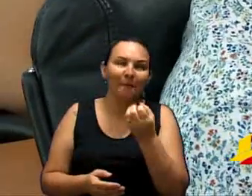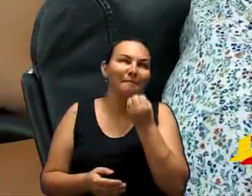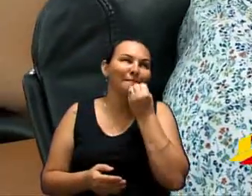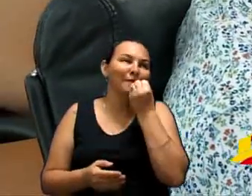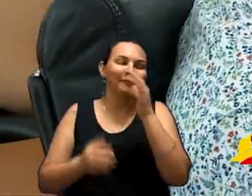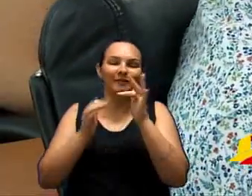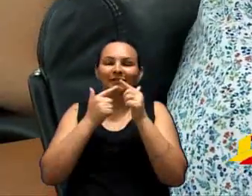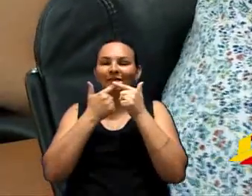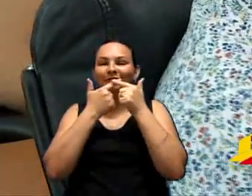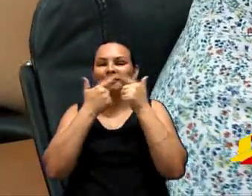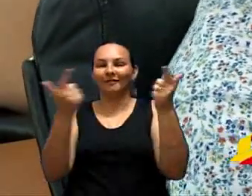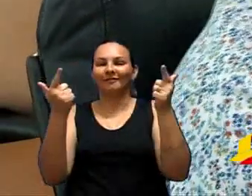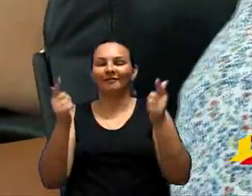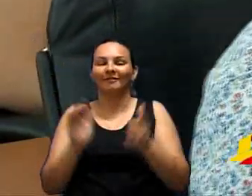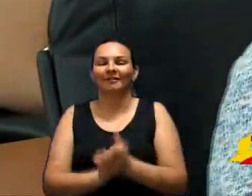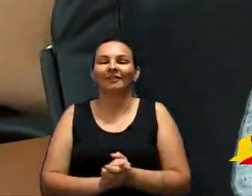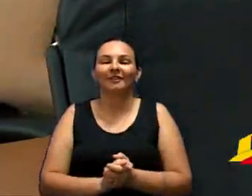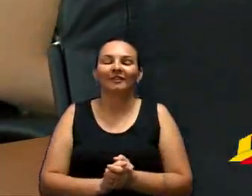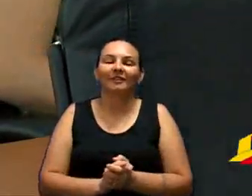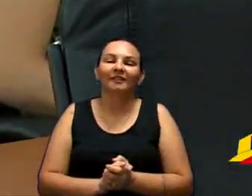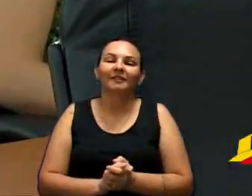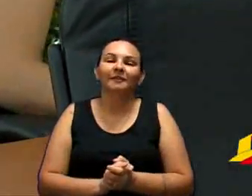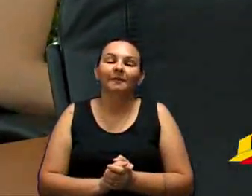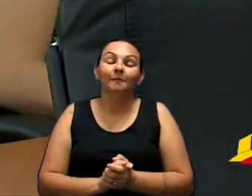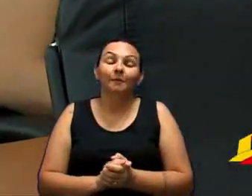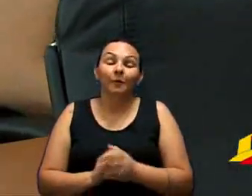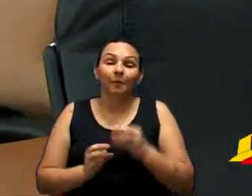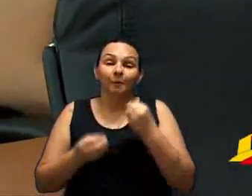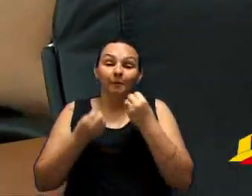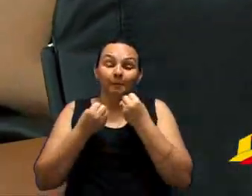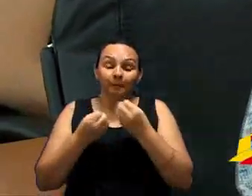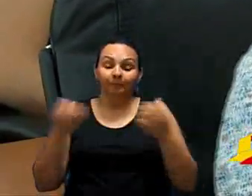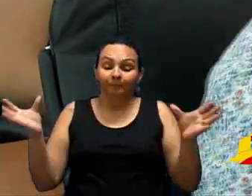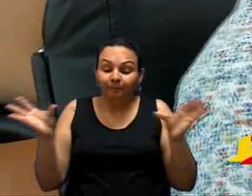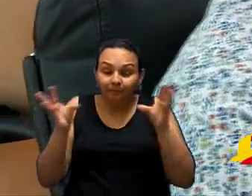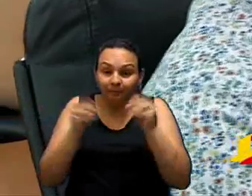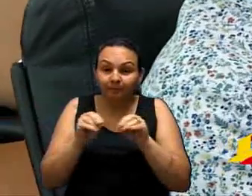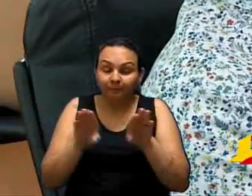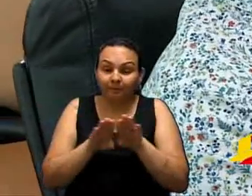sair o cláudio enfim vou resumir também